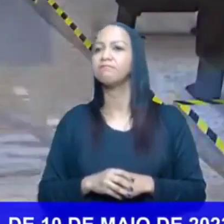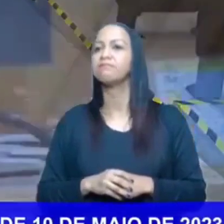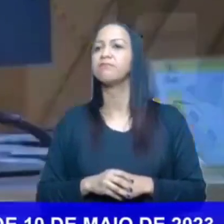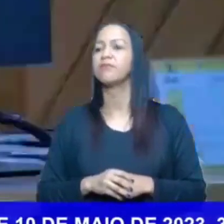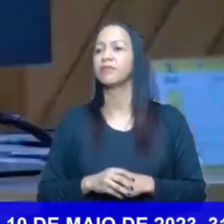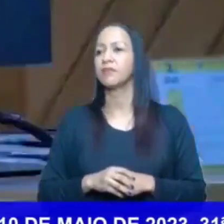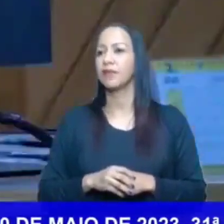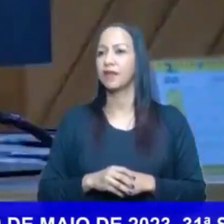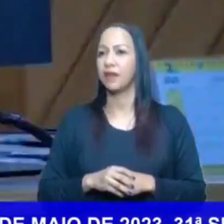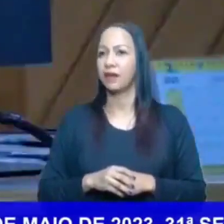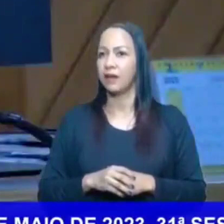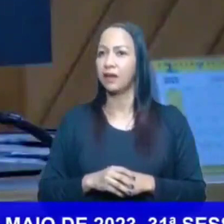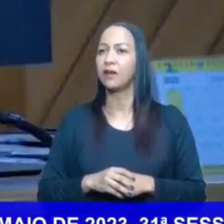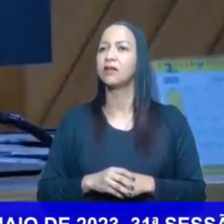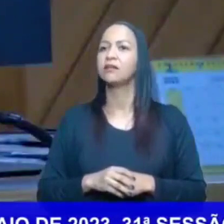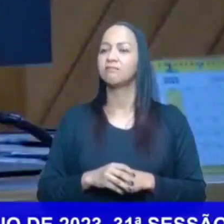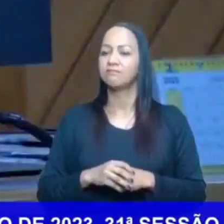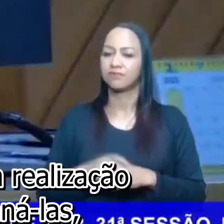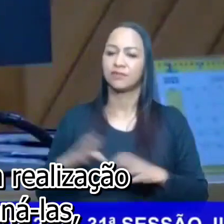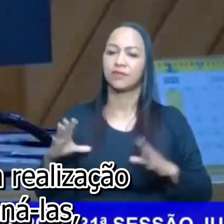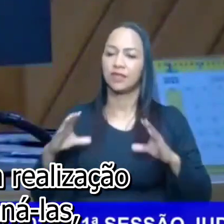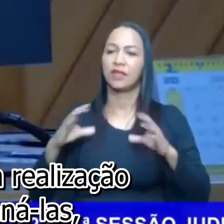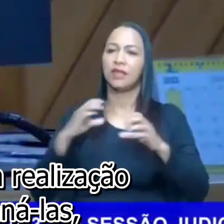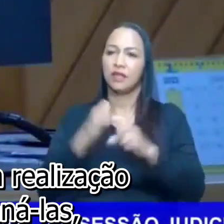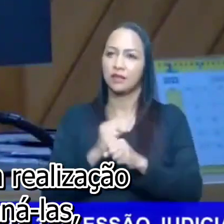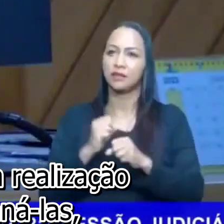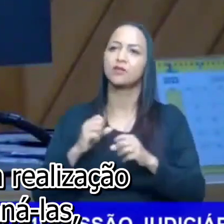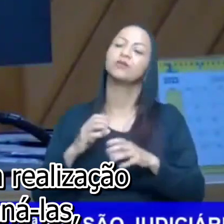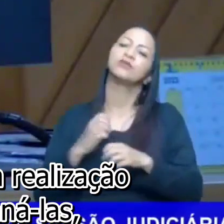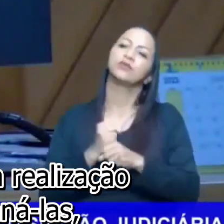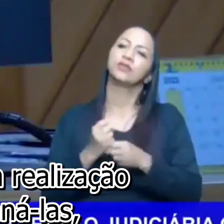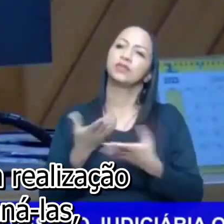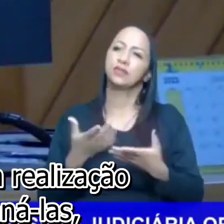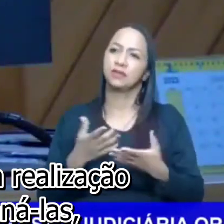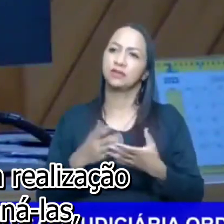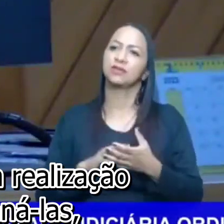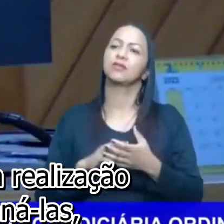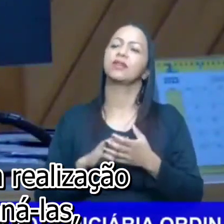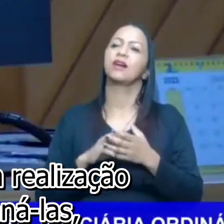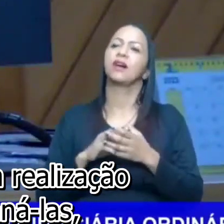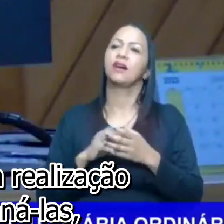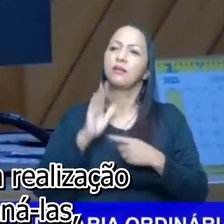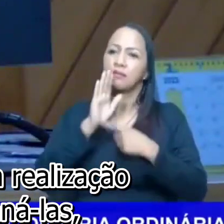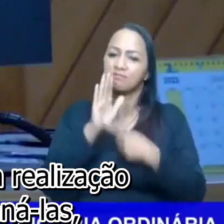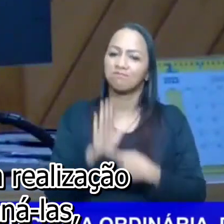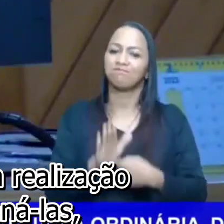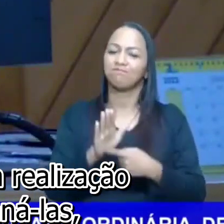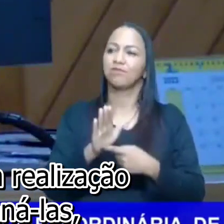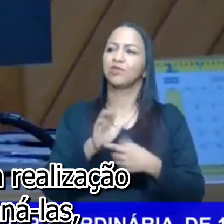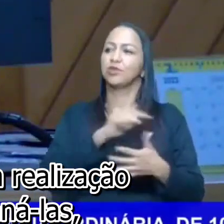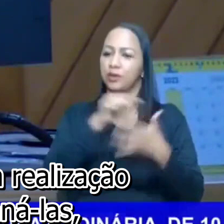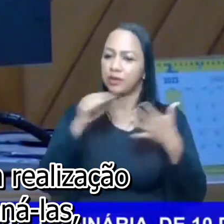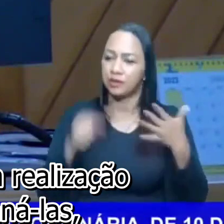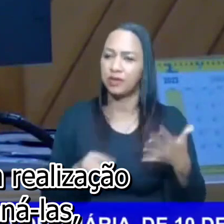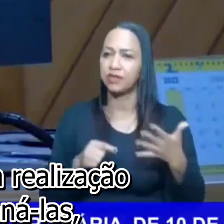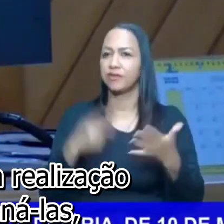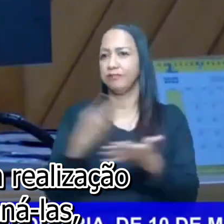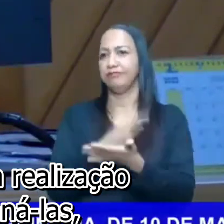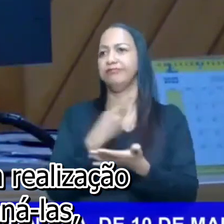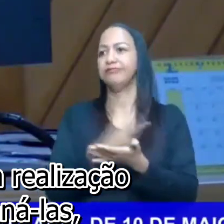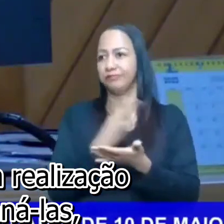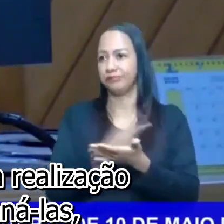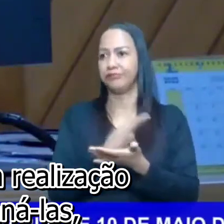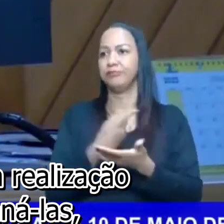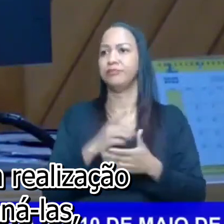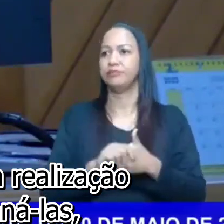Excelências, em síntese, o NACEF identificou irregularidades e sugeriu a realização de diligências ao